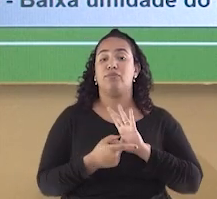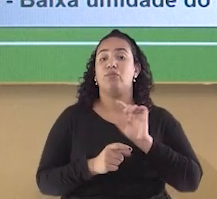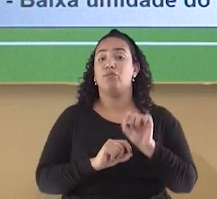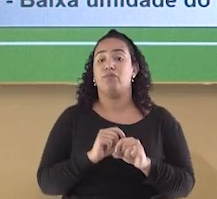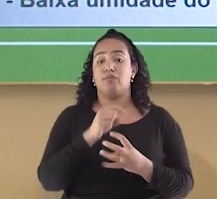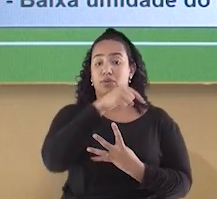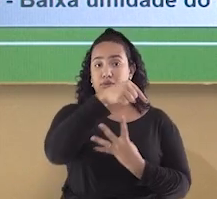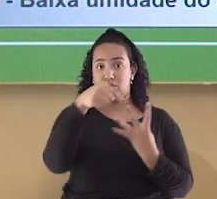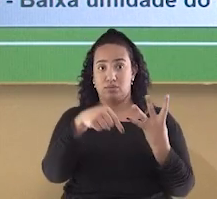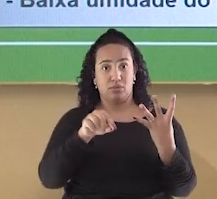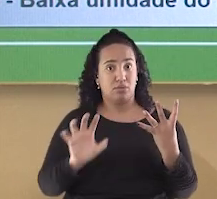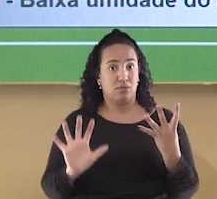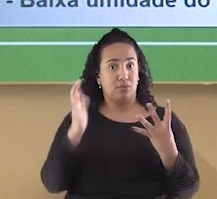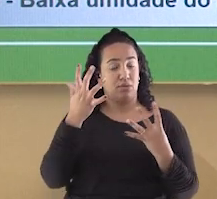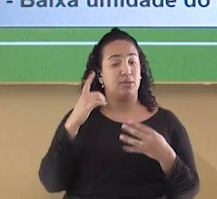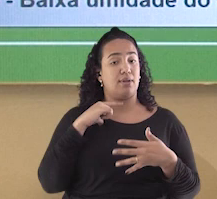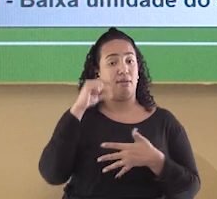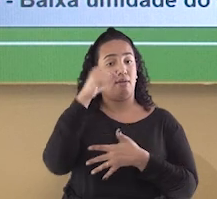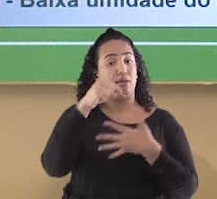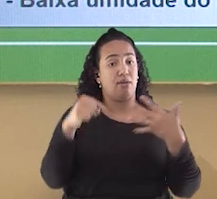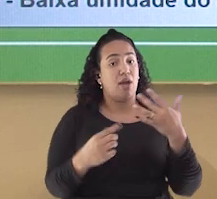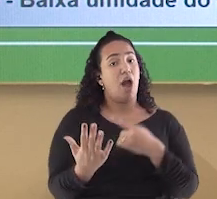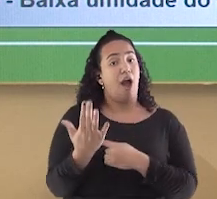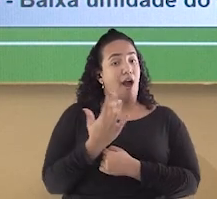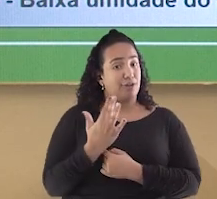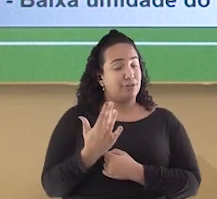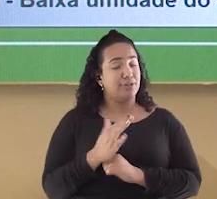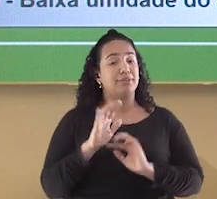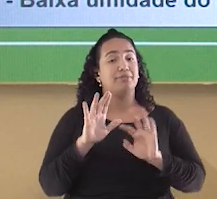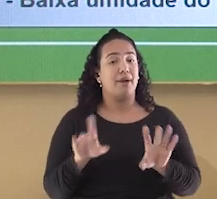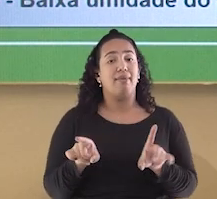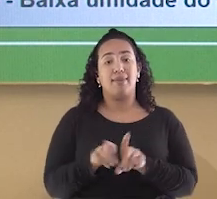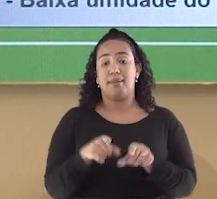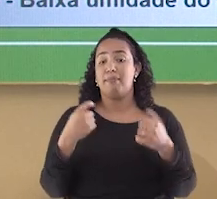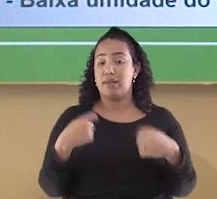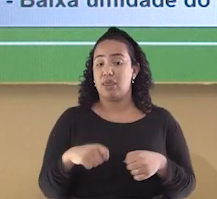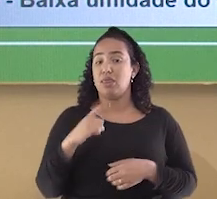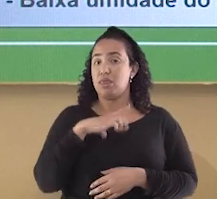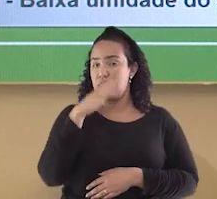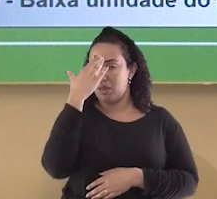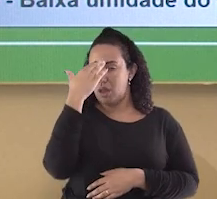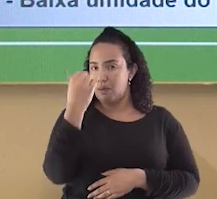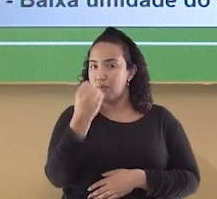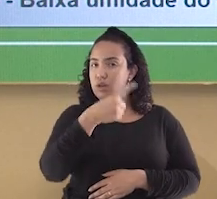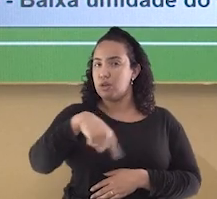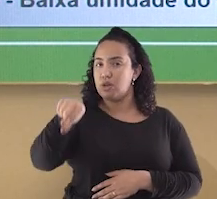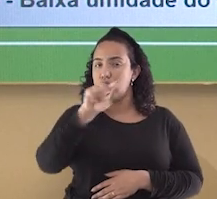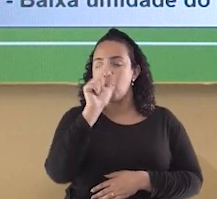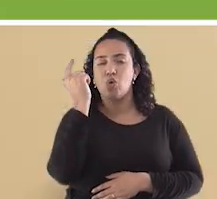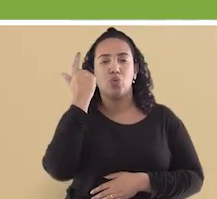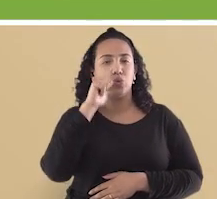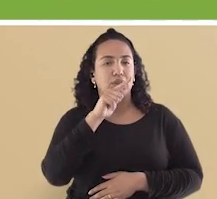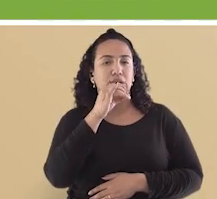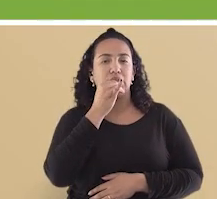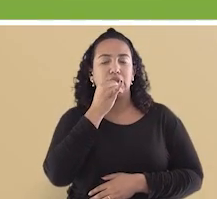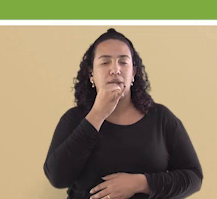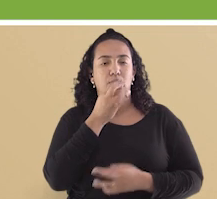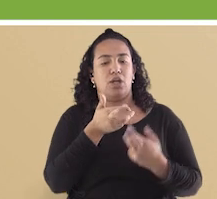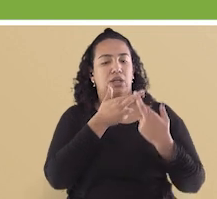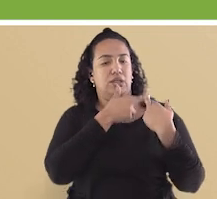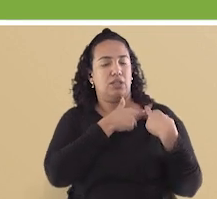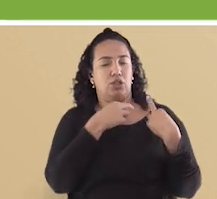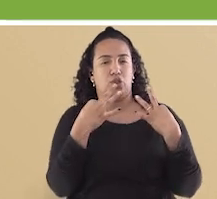tá? Vamos ver se você aí de casa lembra das características de cada uma. Então, leia o enunciado comigo. Na atividade